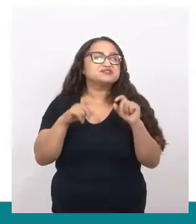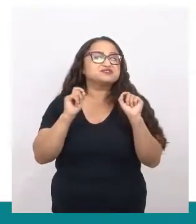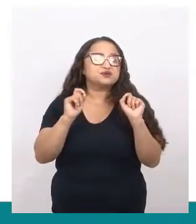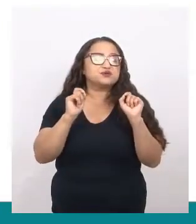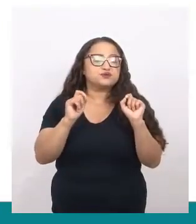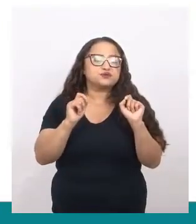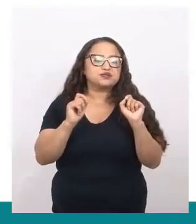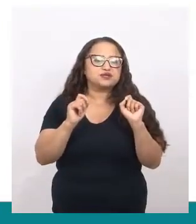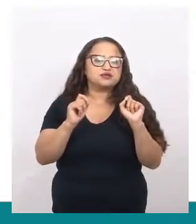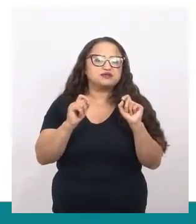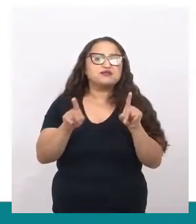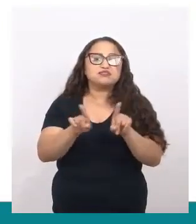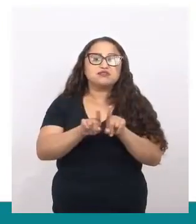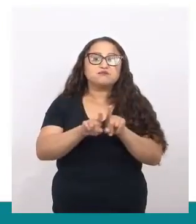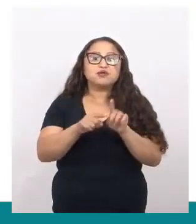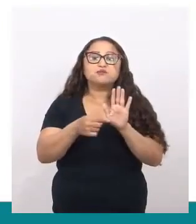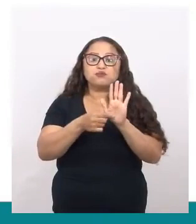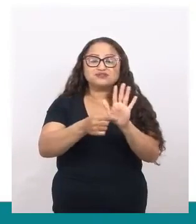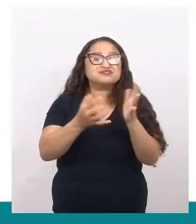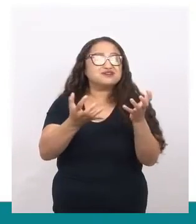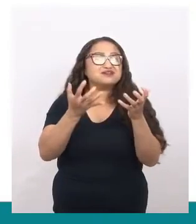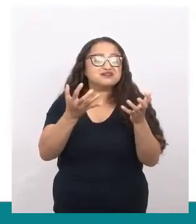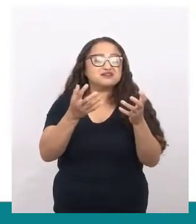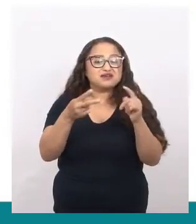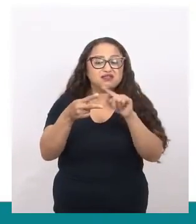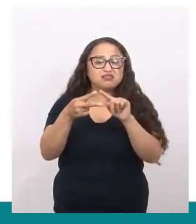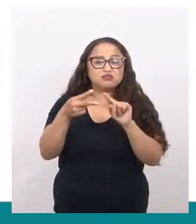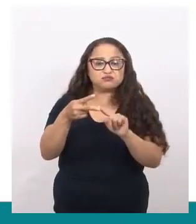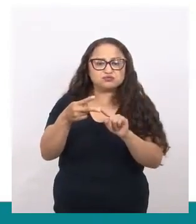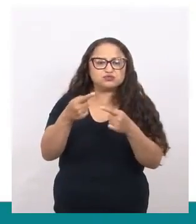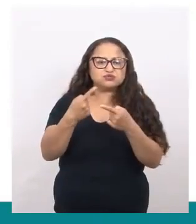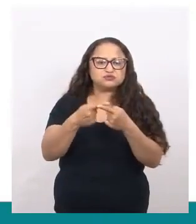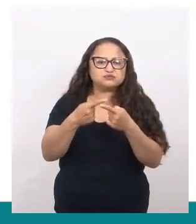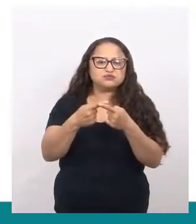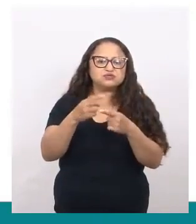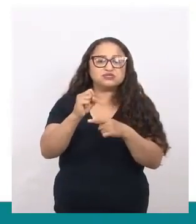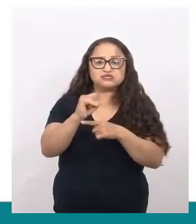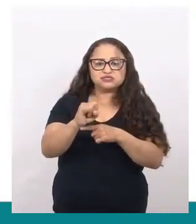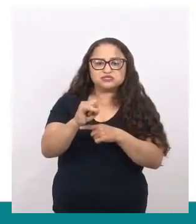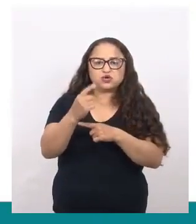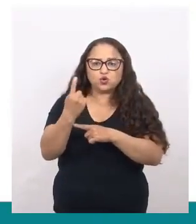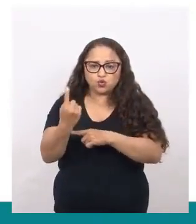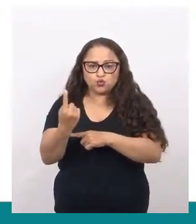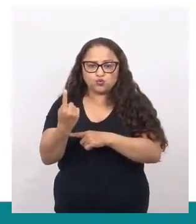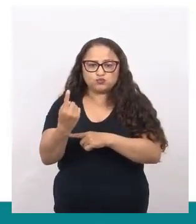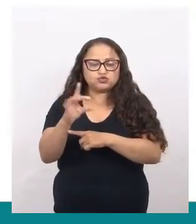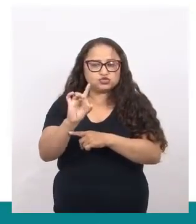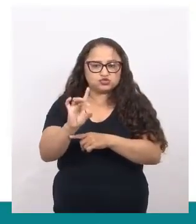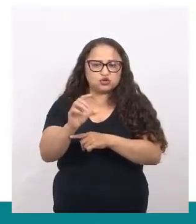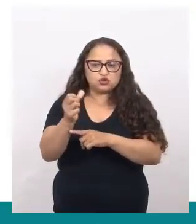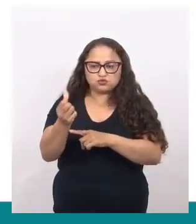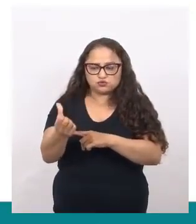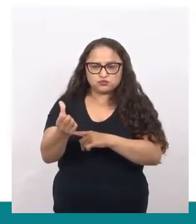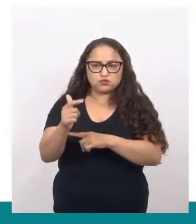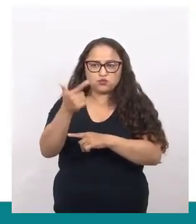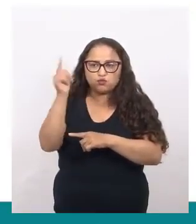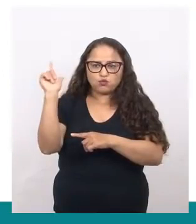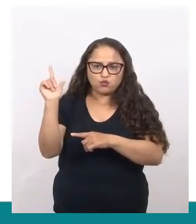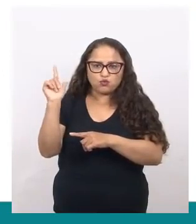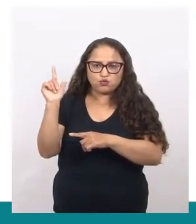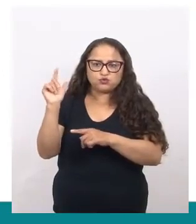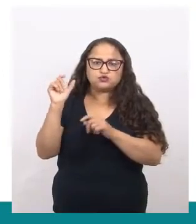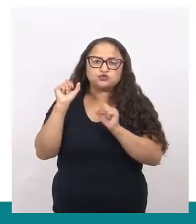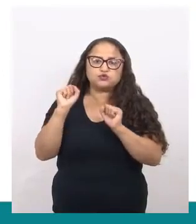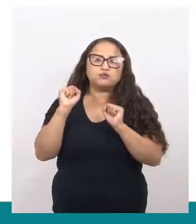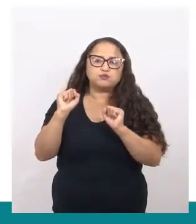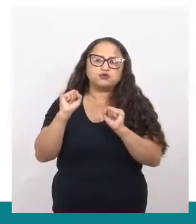manifestar interesse nos 2 semestres, porque senão ele vai manifestar interesse em um semestre e o outro semestre vai ser atribuído para ele de